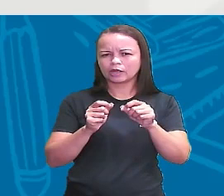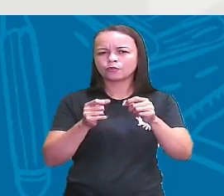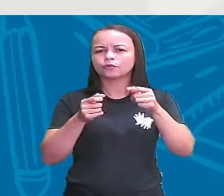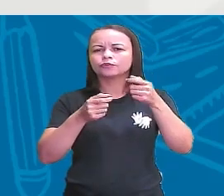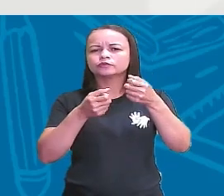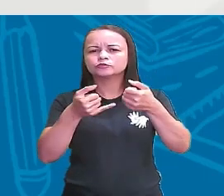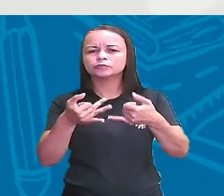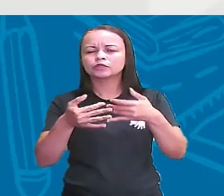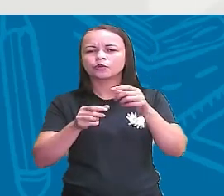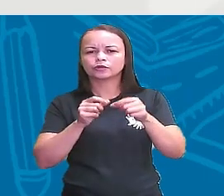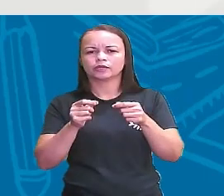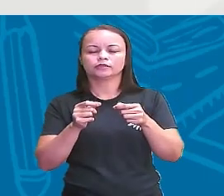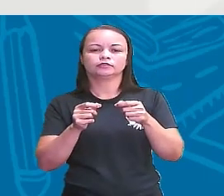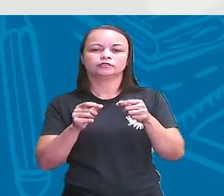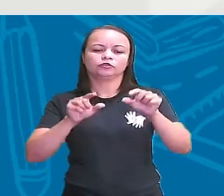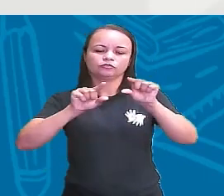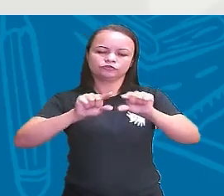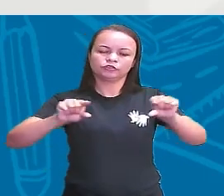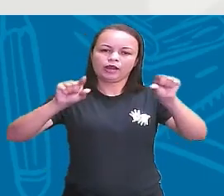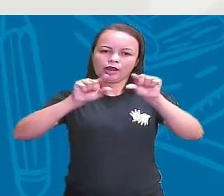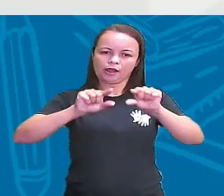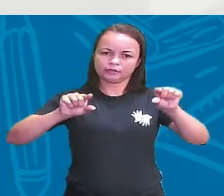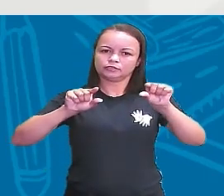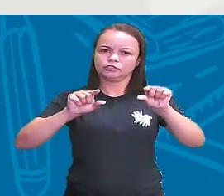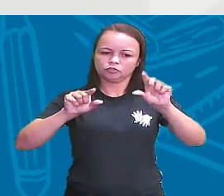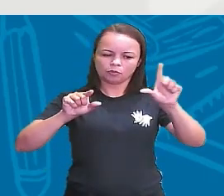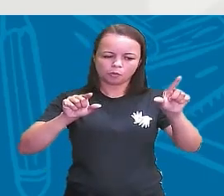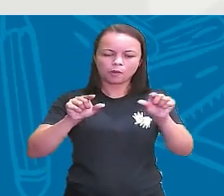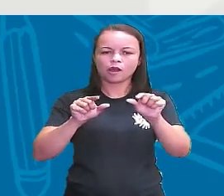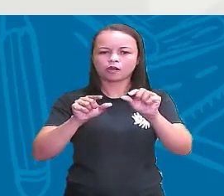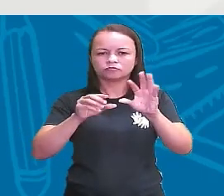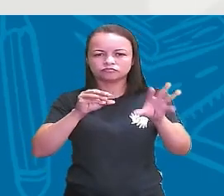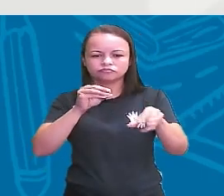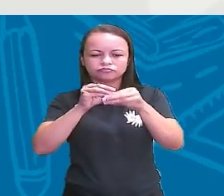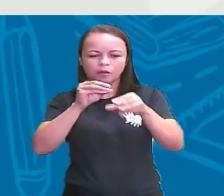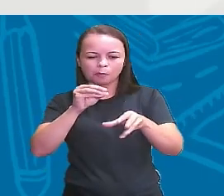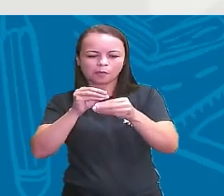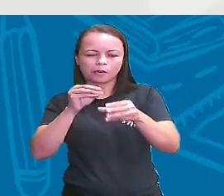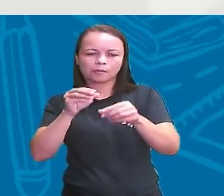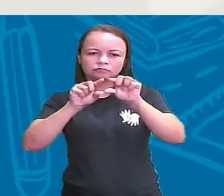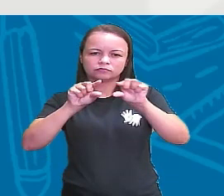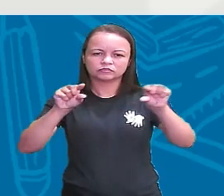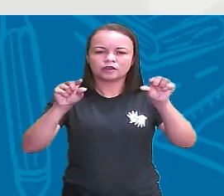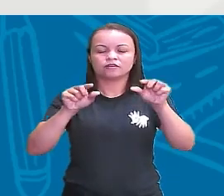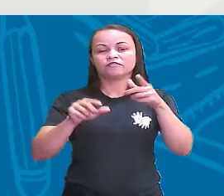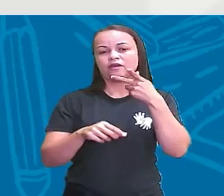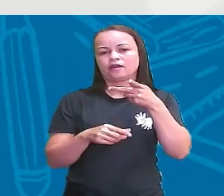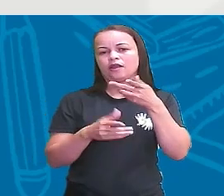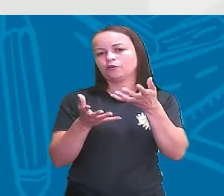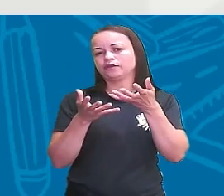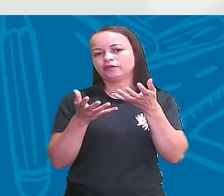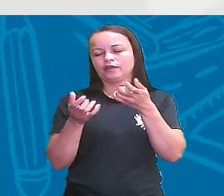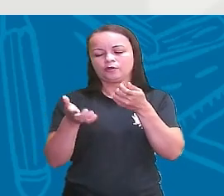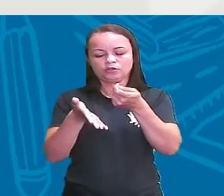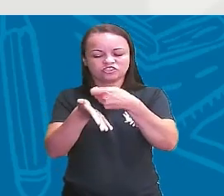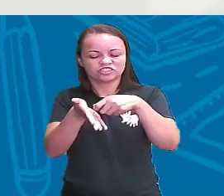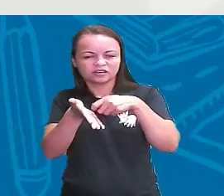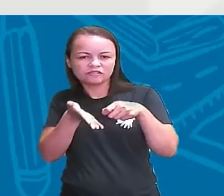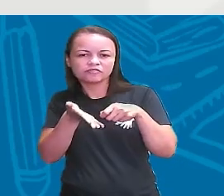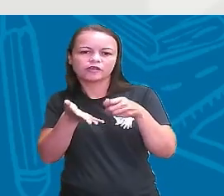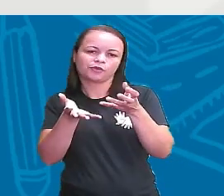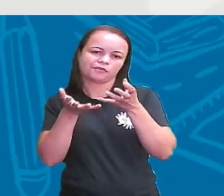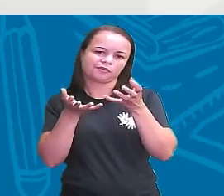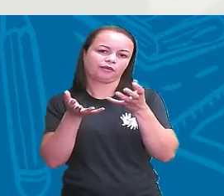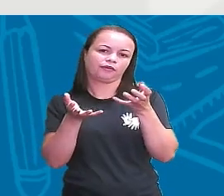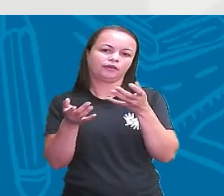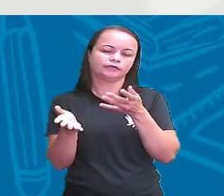gente está fazendo aqui, ó. São as frases que a gente forma para falar, para dizer o que a gente quer, ou para escrever o que a gente